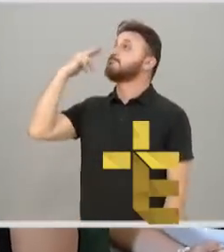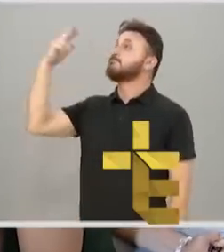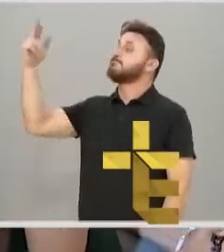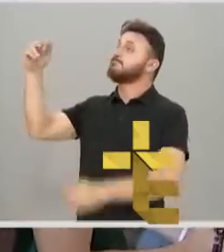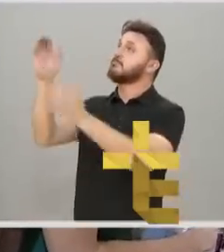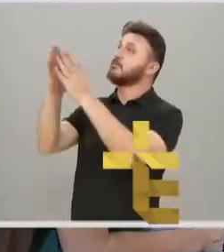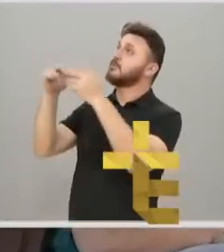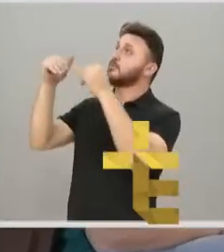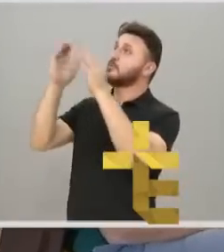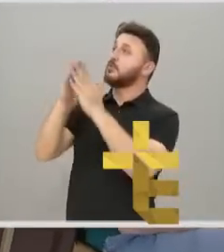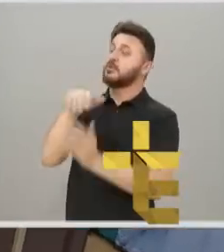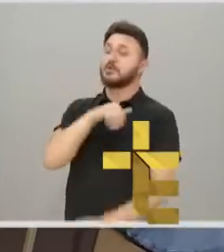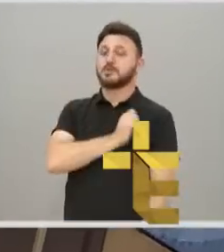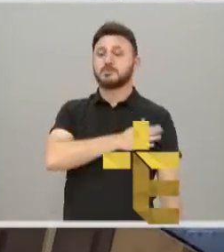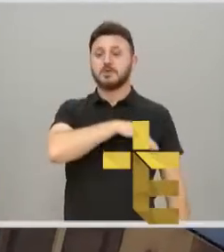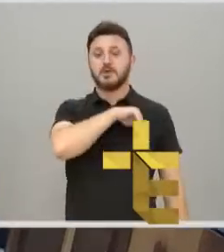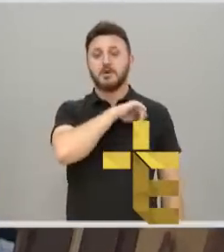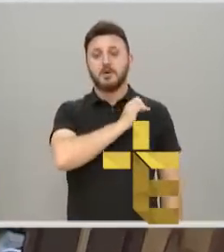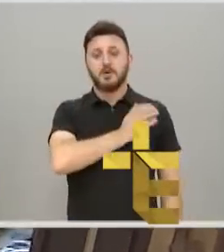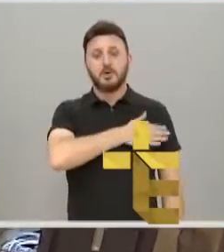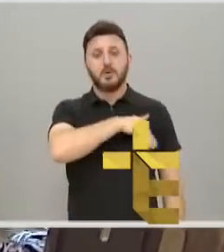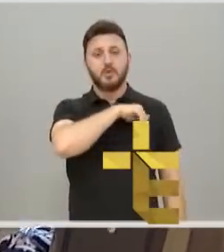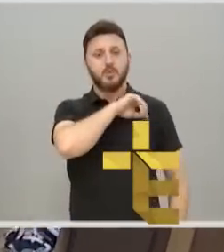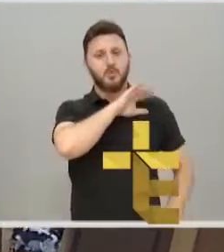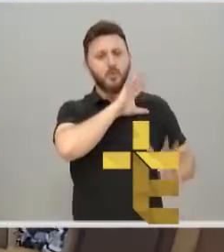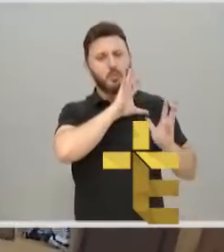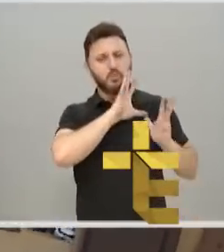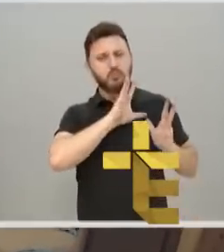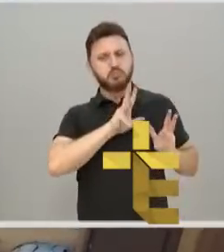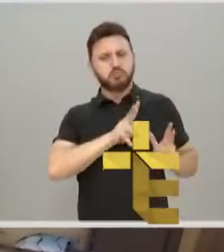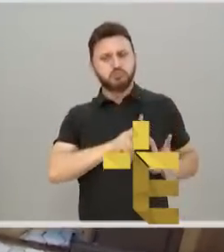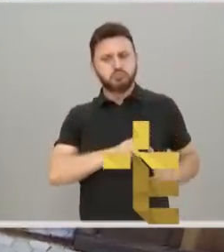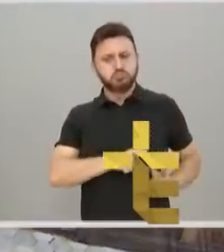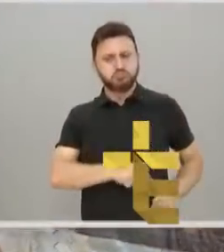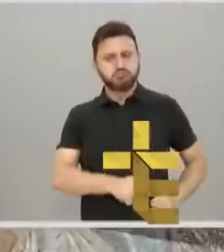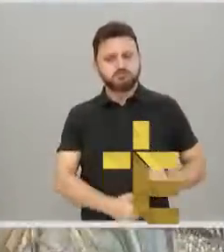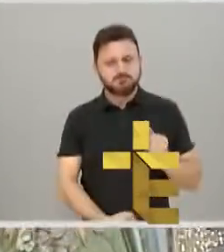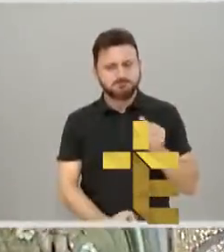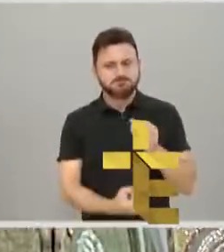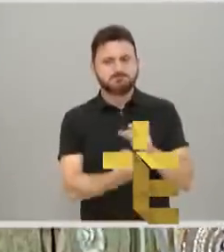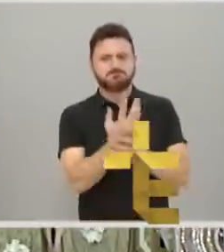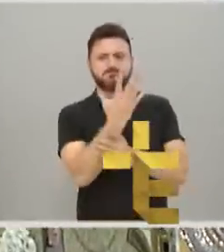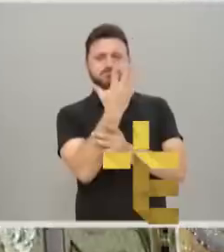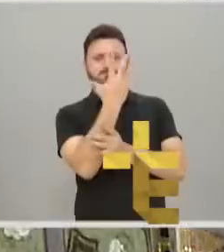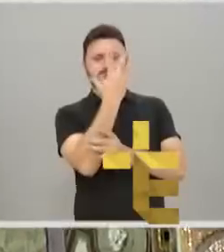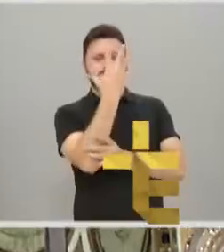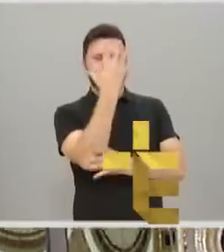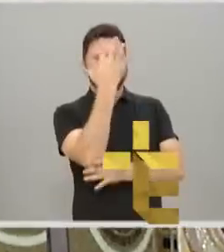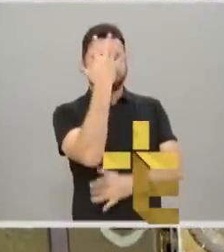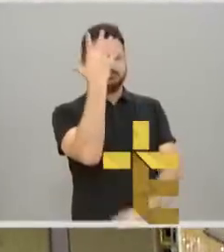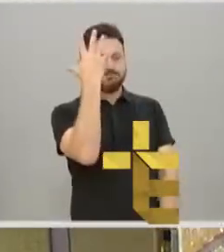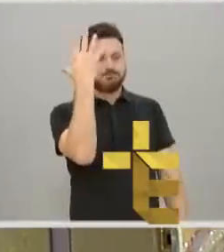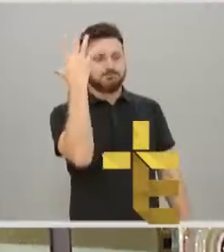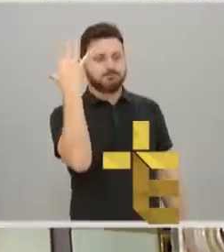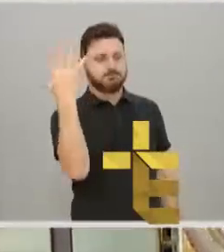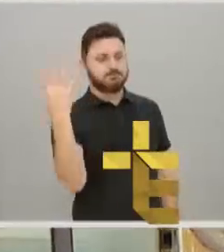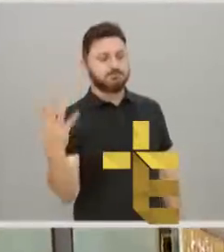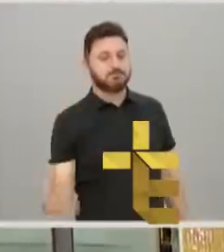Criai em mim um coração que seja puro.